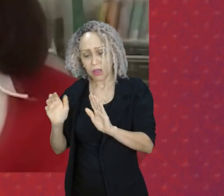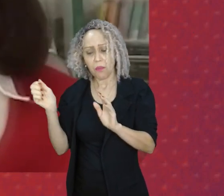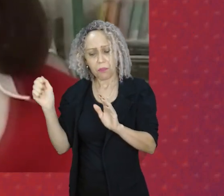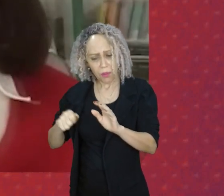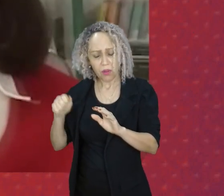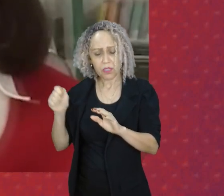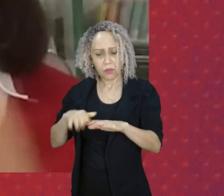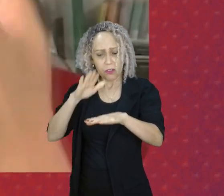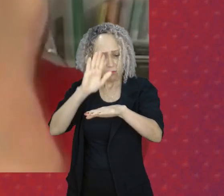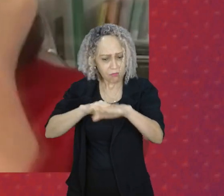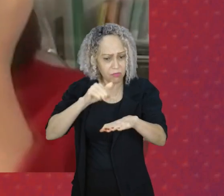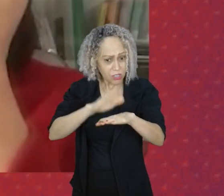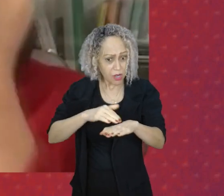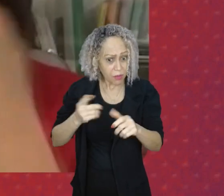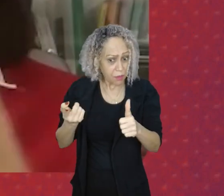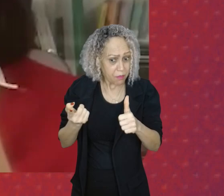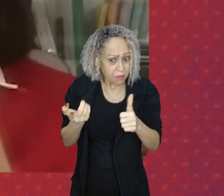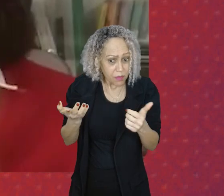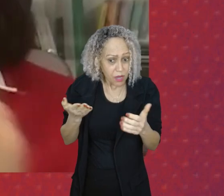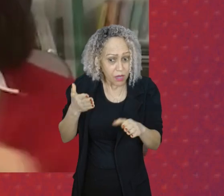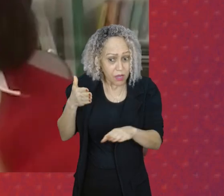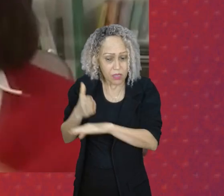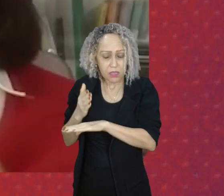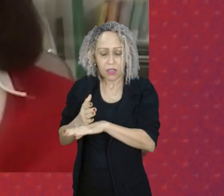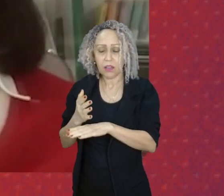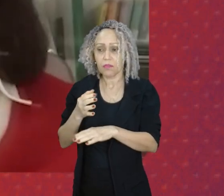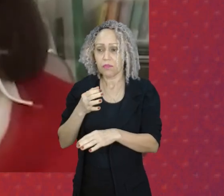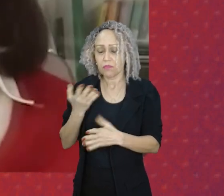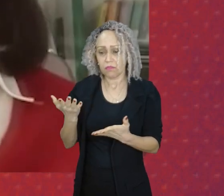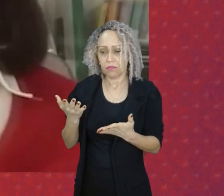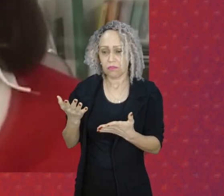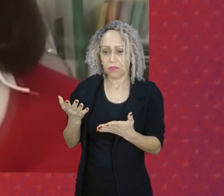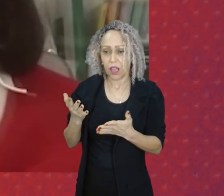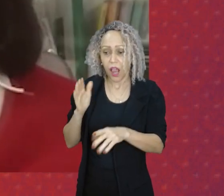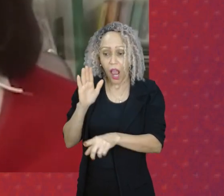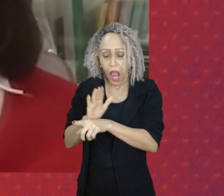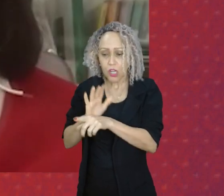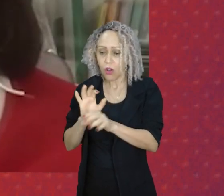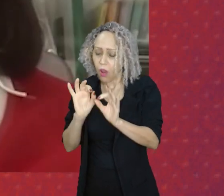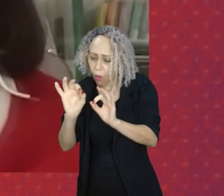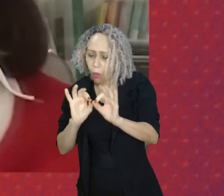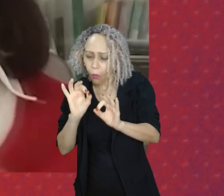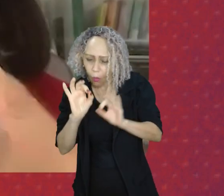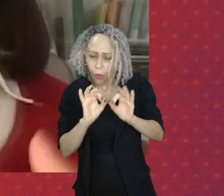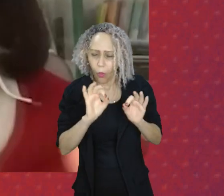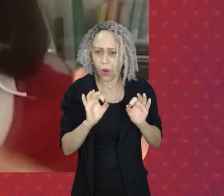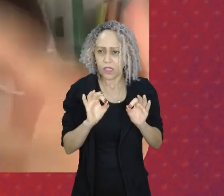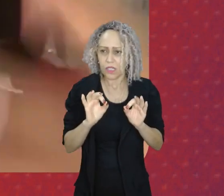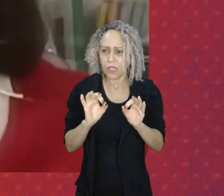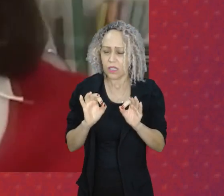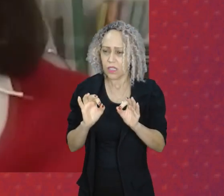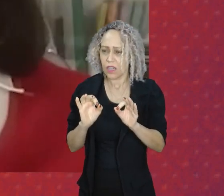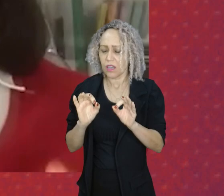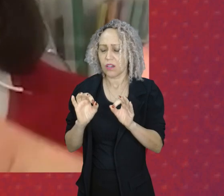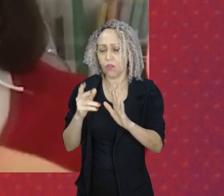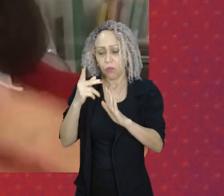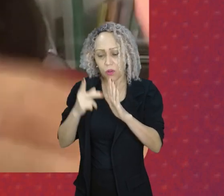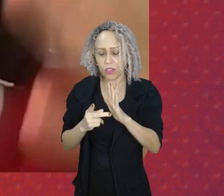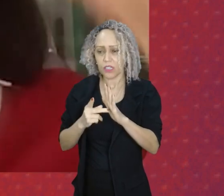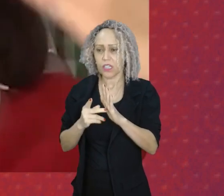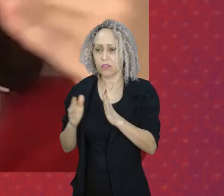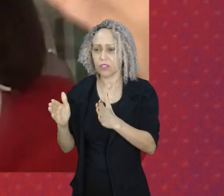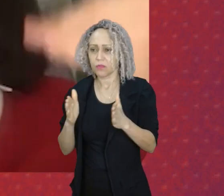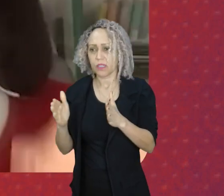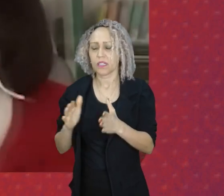nossa parlamentar. Então, a função legislativa não é só a produção de leis, mas